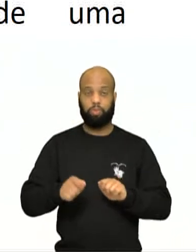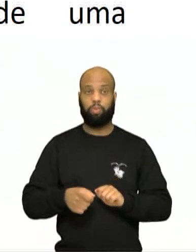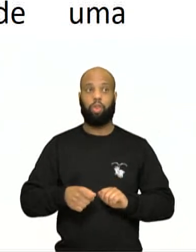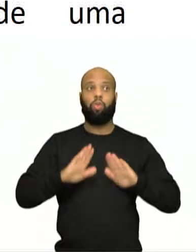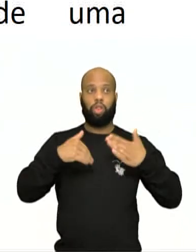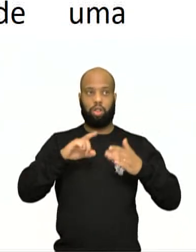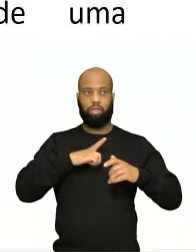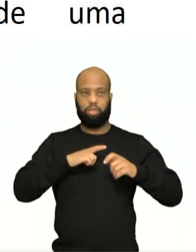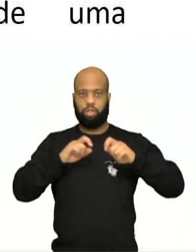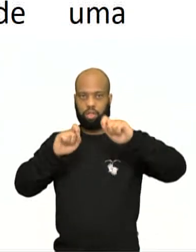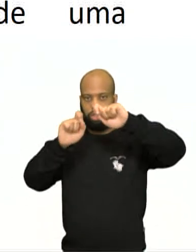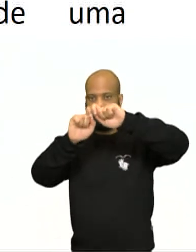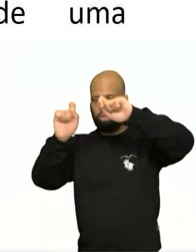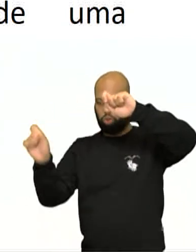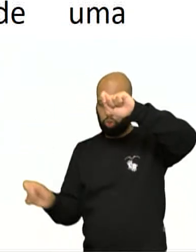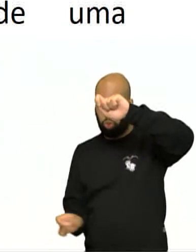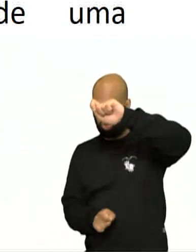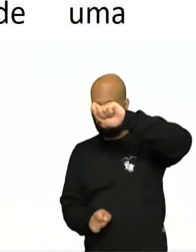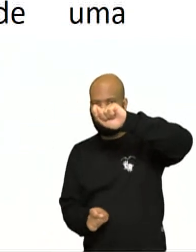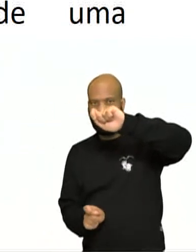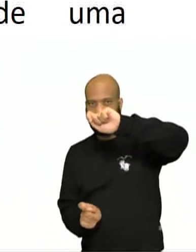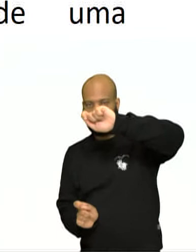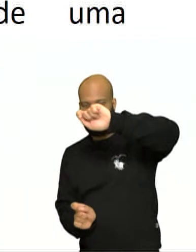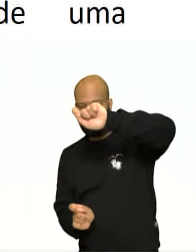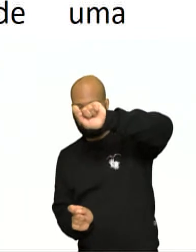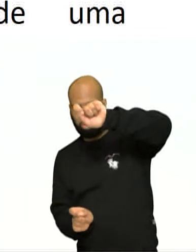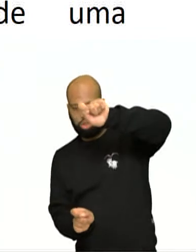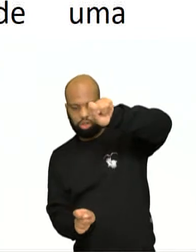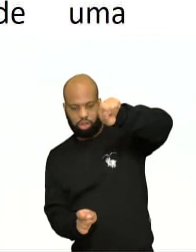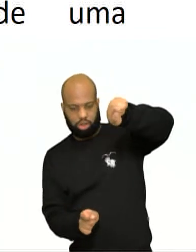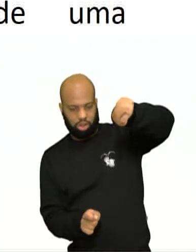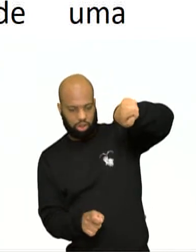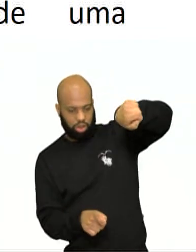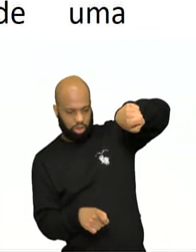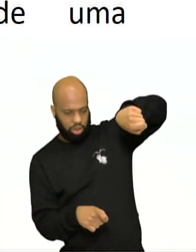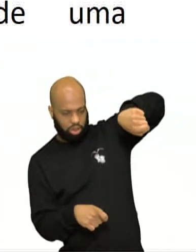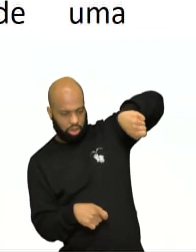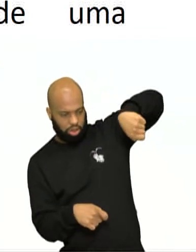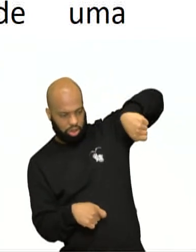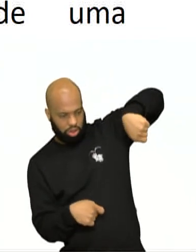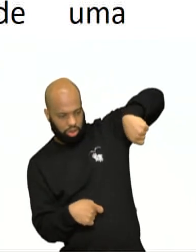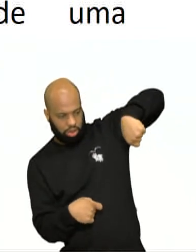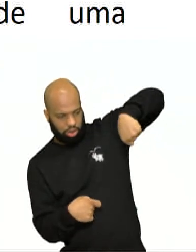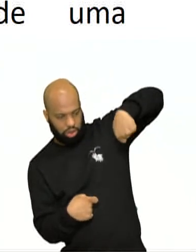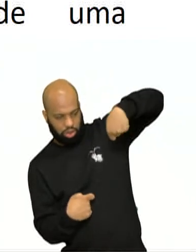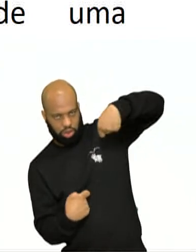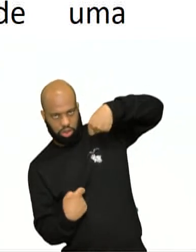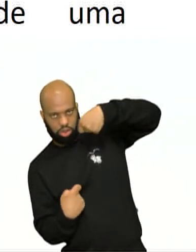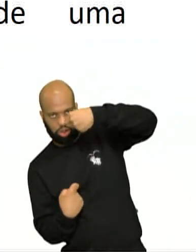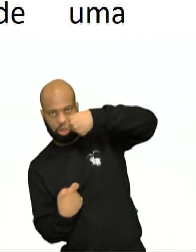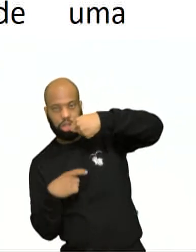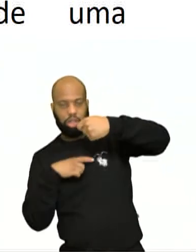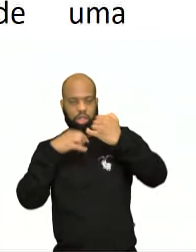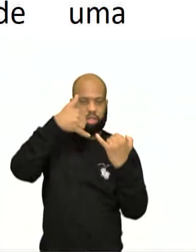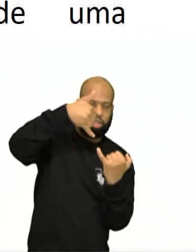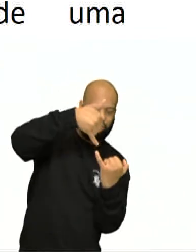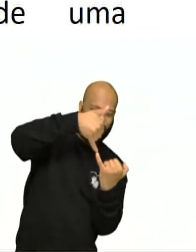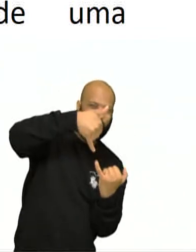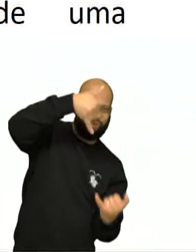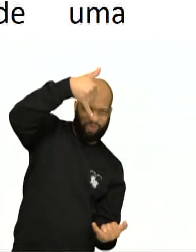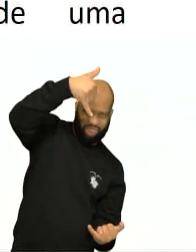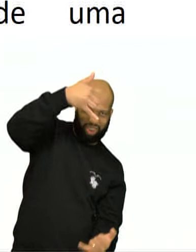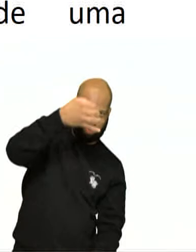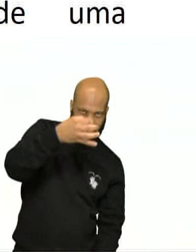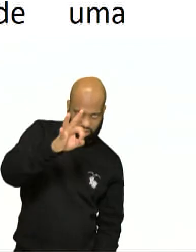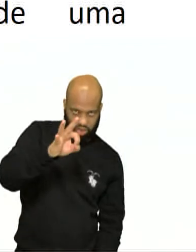pegava um semicírculo em girava né em torno do eixo onde estava o diâmetro né e formava